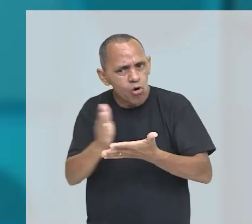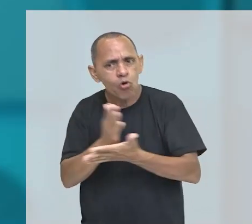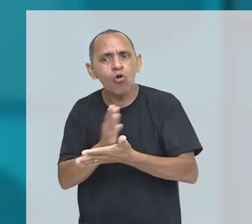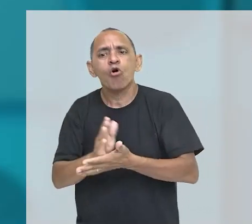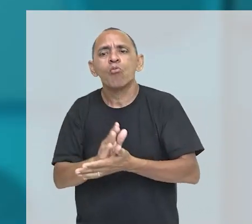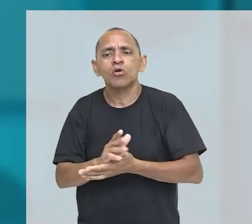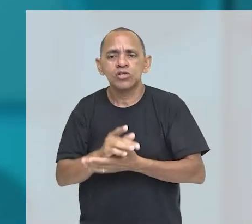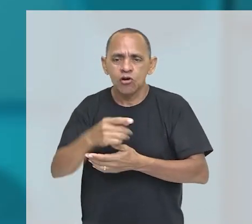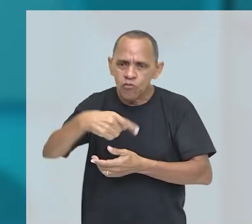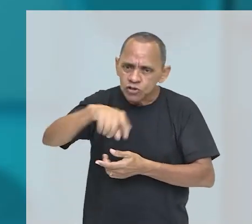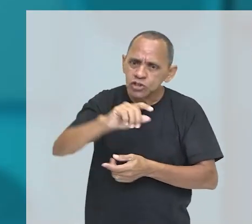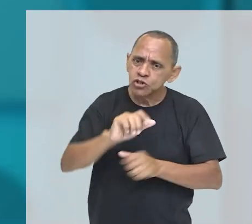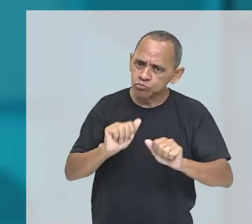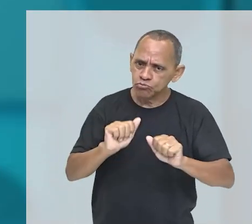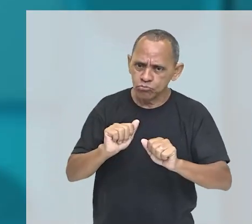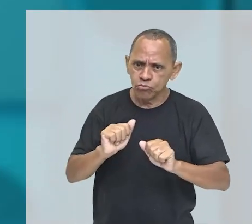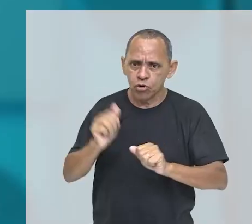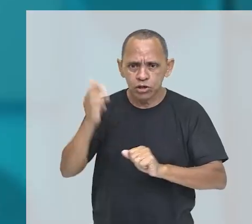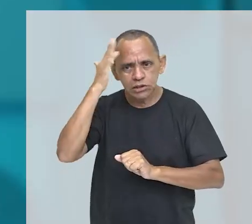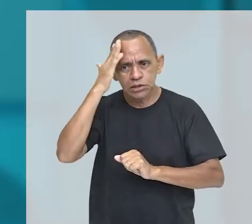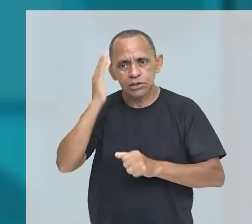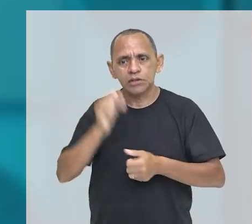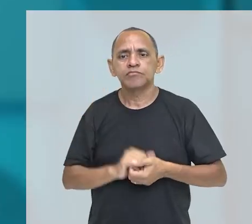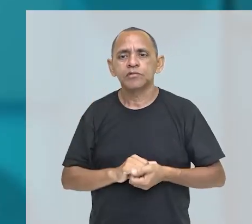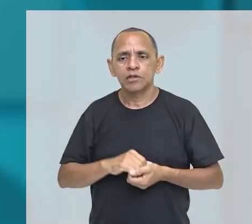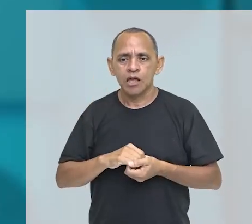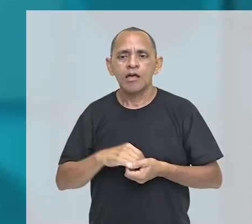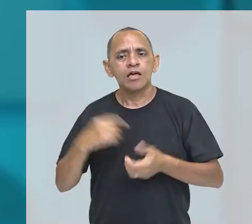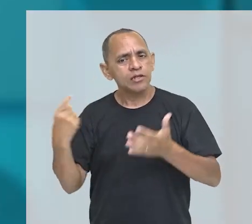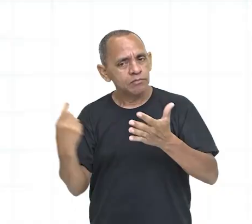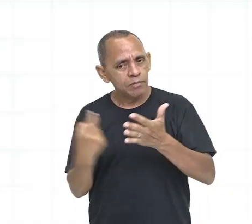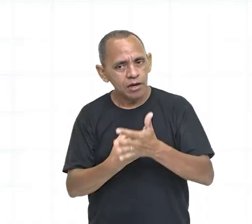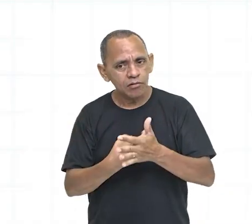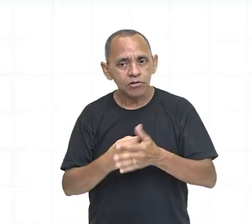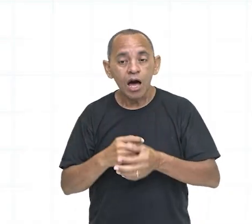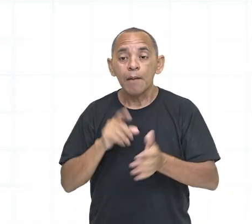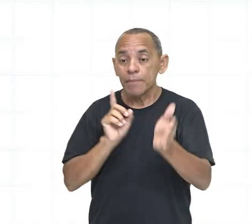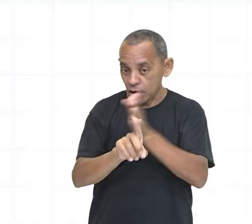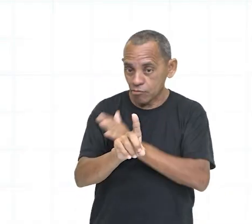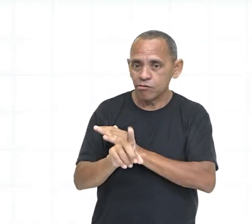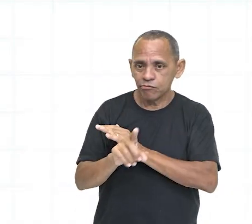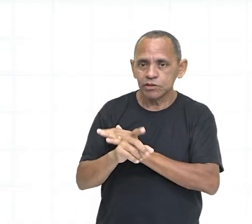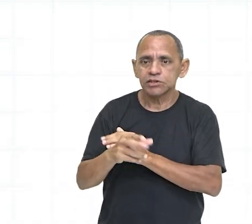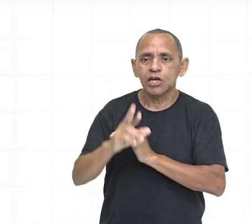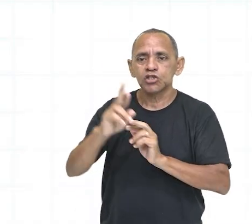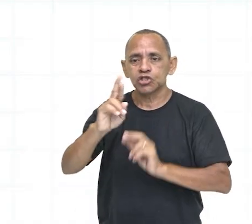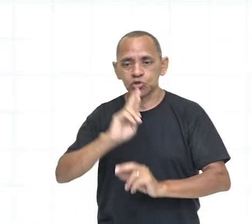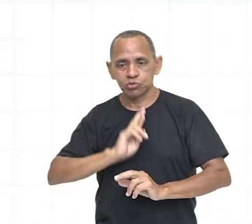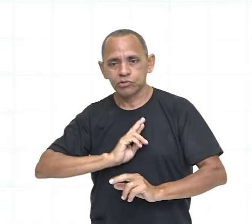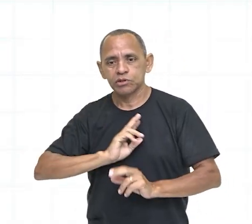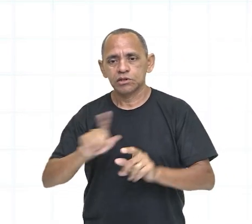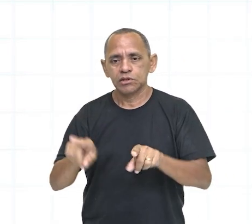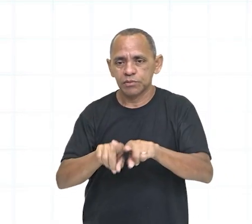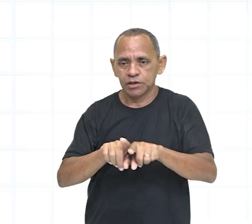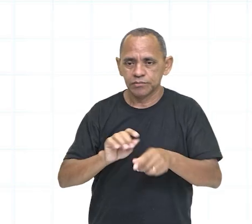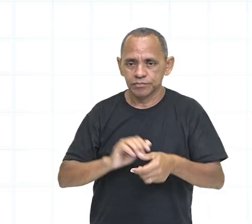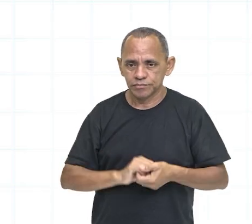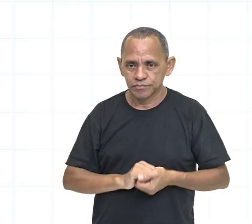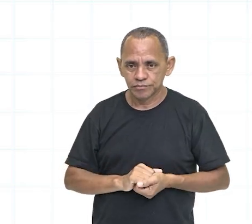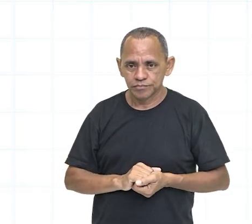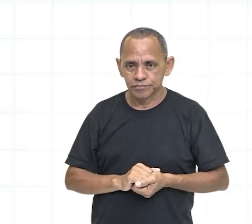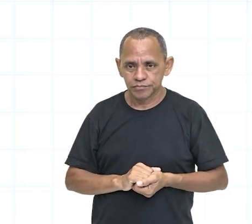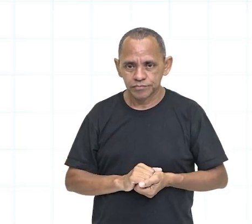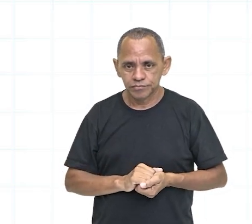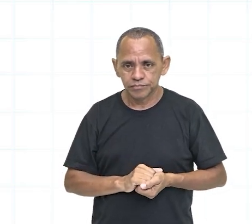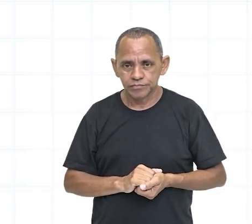palavras, mas eu tenho certeza que vocês vão saber responder essa pergunta. Vamos dar uma olhada aqui comigo. Então, reading comprehension, né?